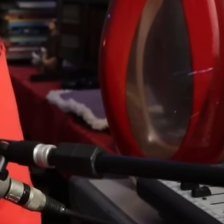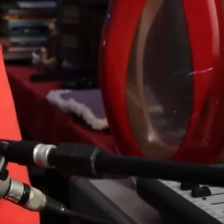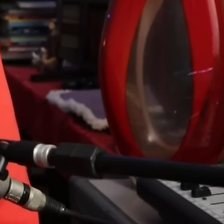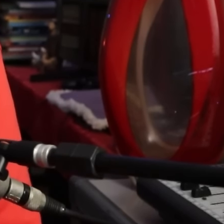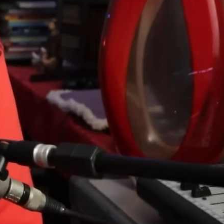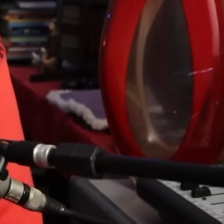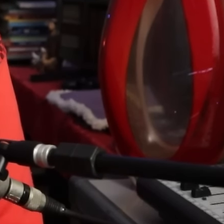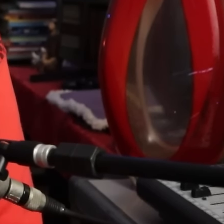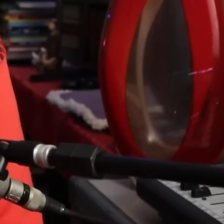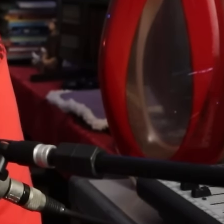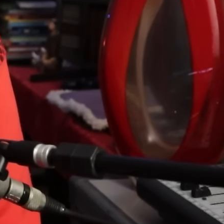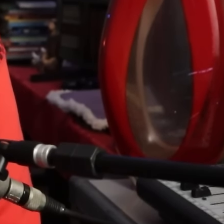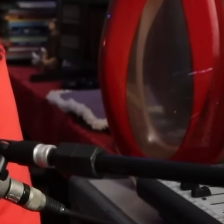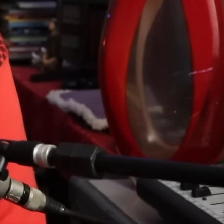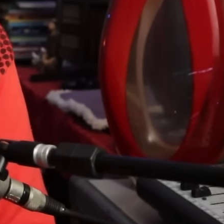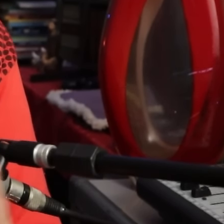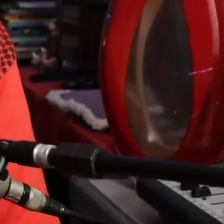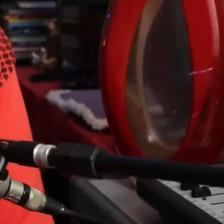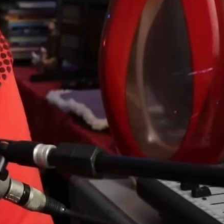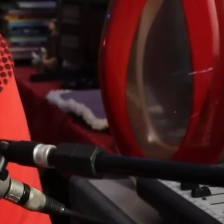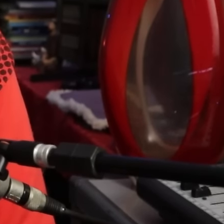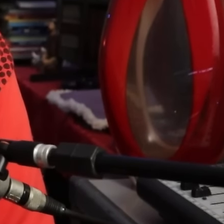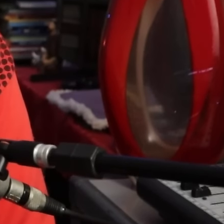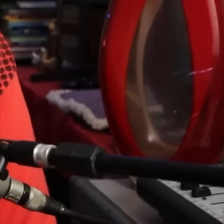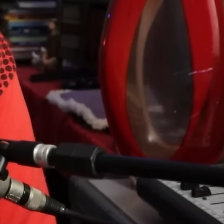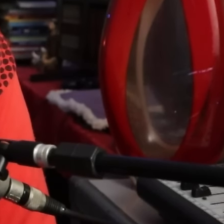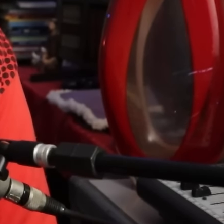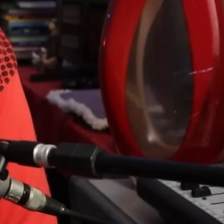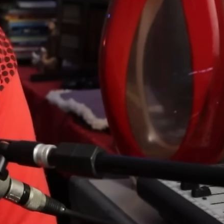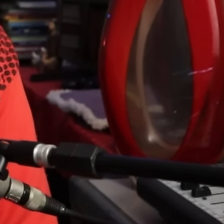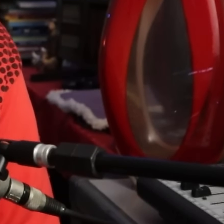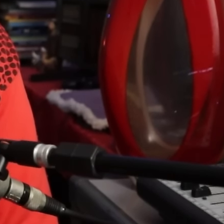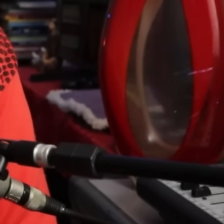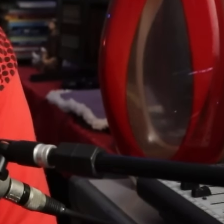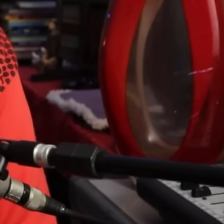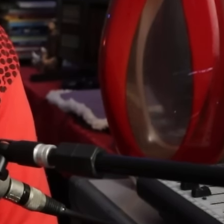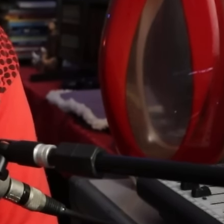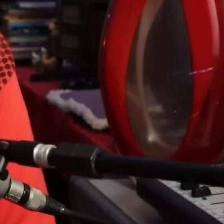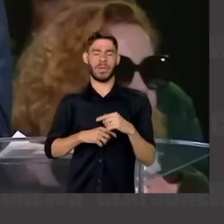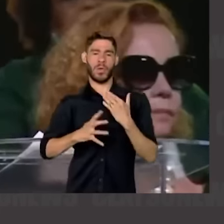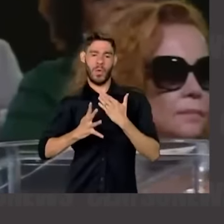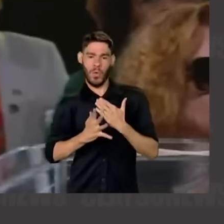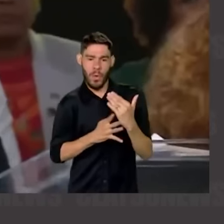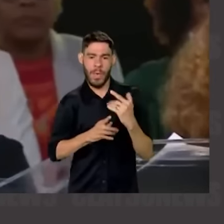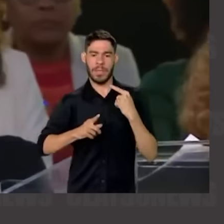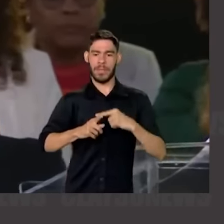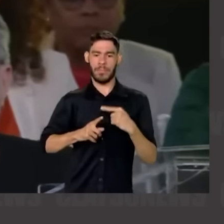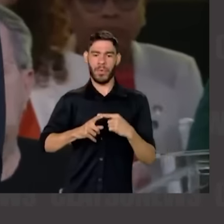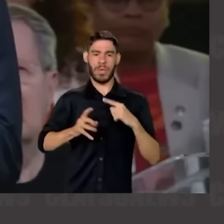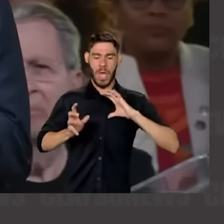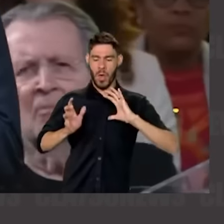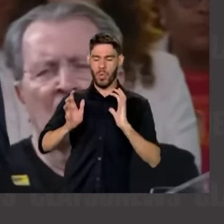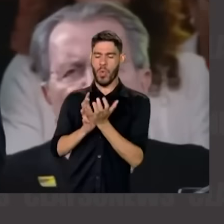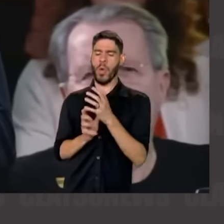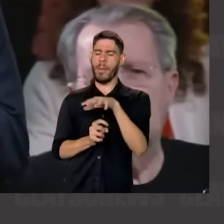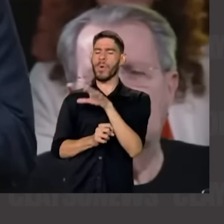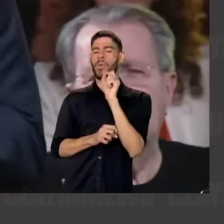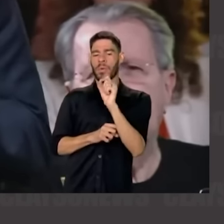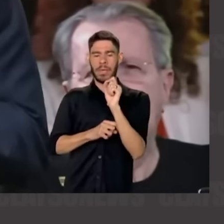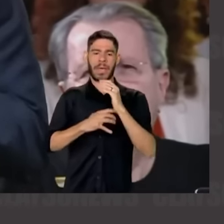tem que ser a única coisa a ser dita na fala do Lula a respeito? Vamos ao trecho que você vai entender. Porque eu sou da turma em